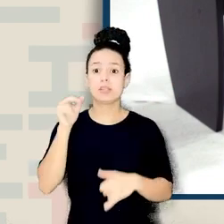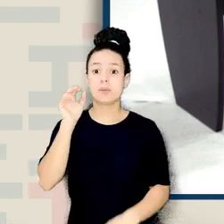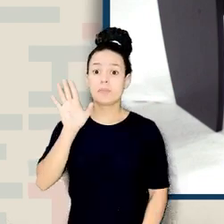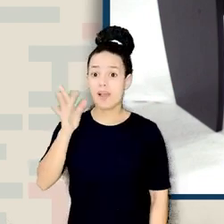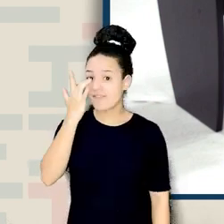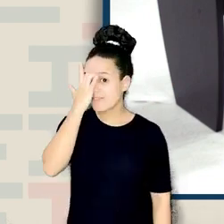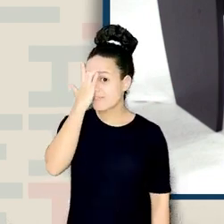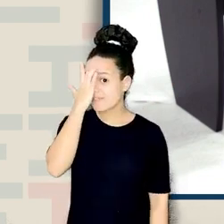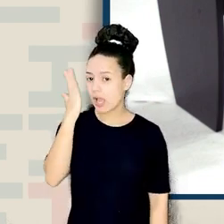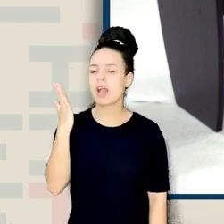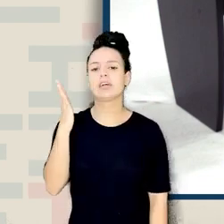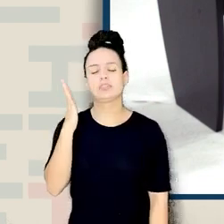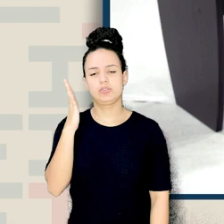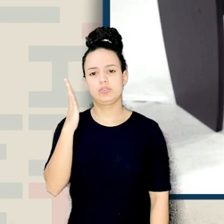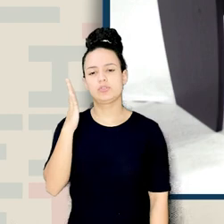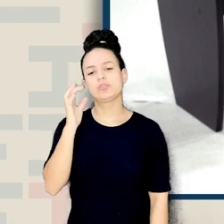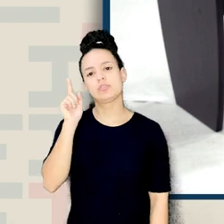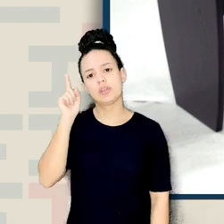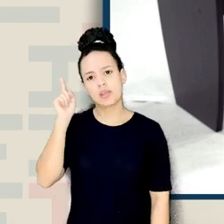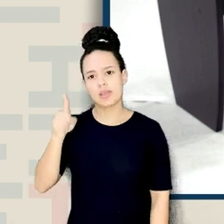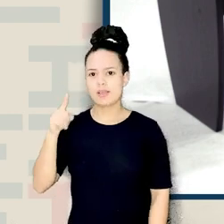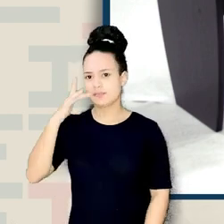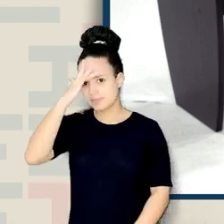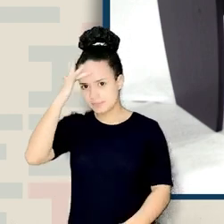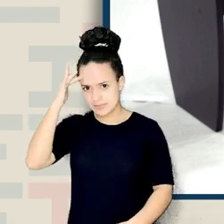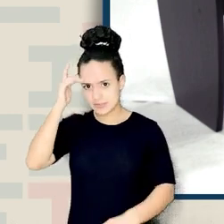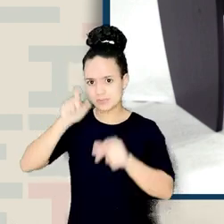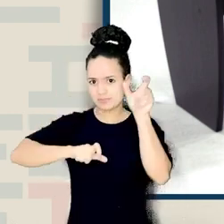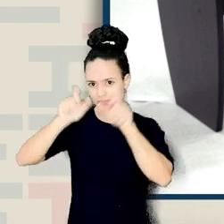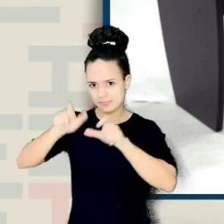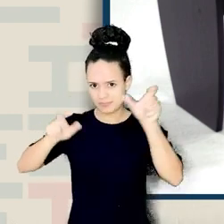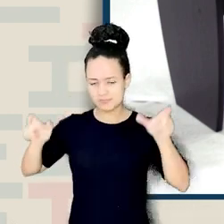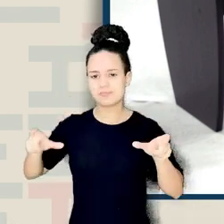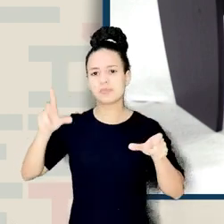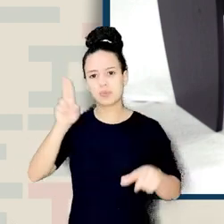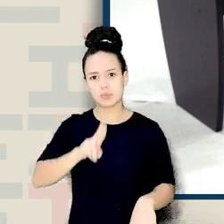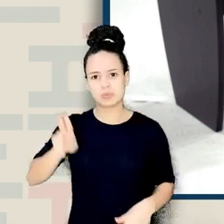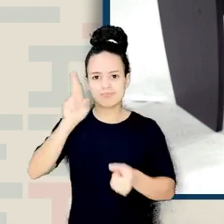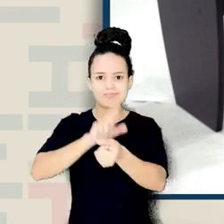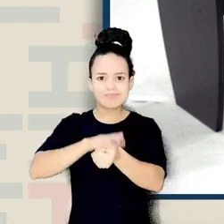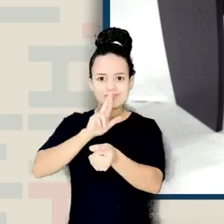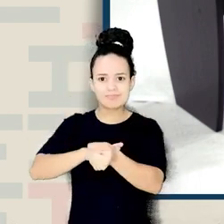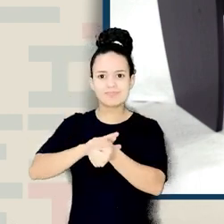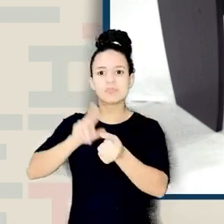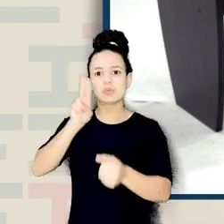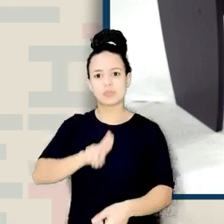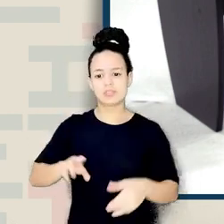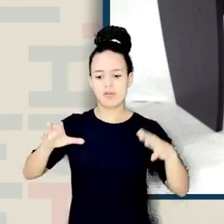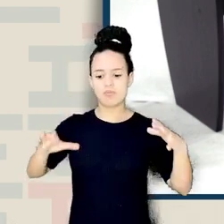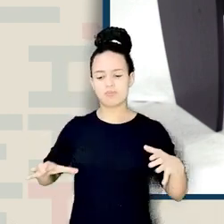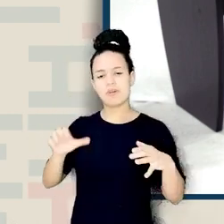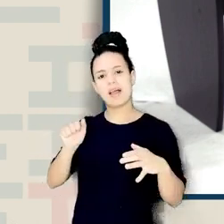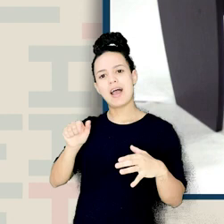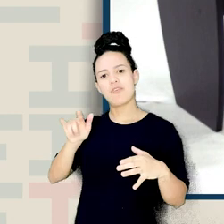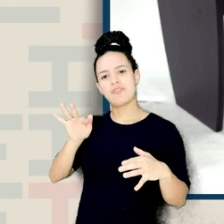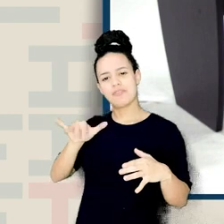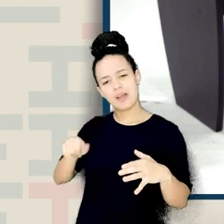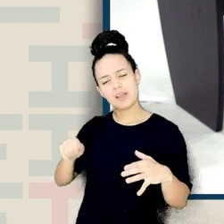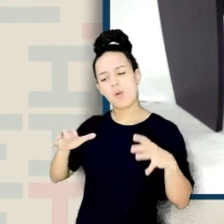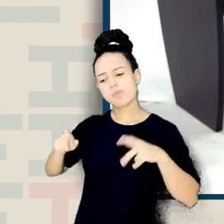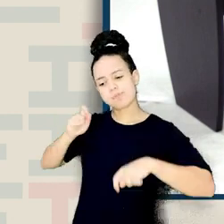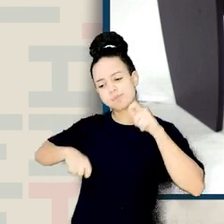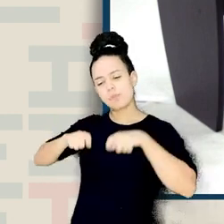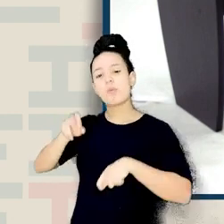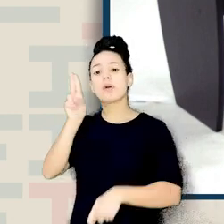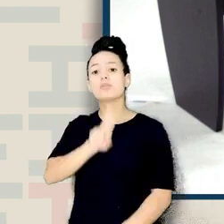facilitar também a assimilação dos brincantes nesse toque sendo feito na alfaia, em poder trabalhar na perspectiva dos